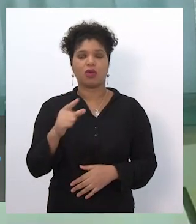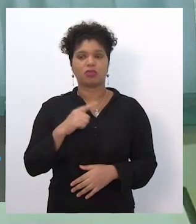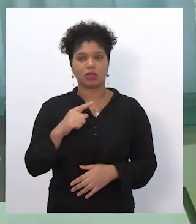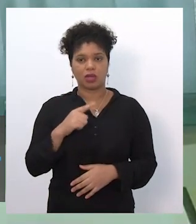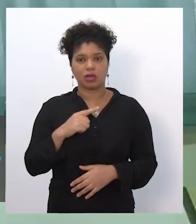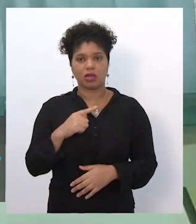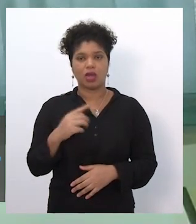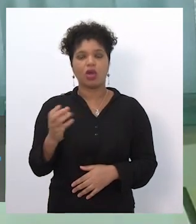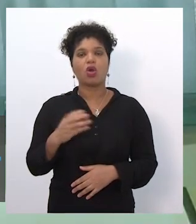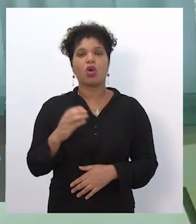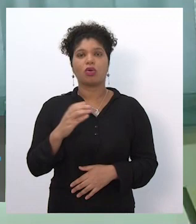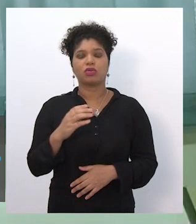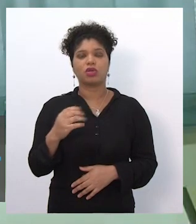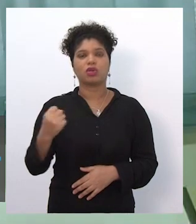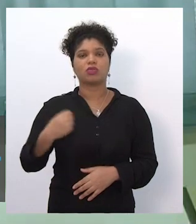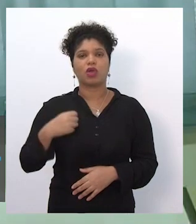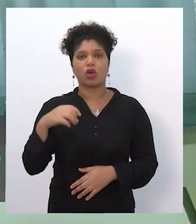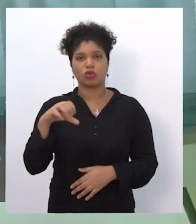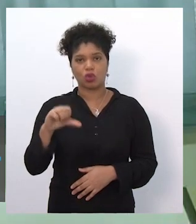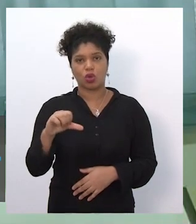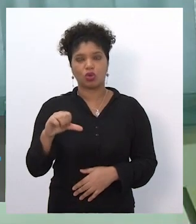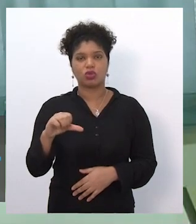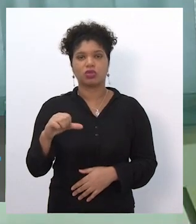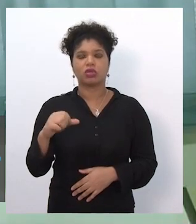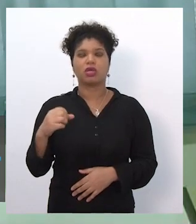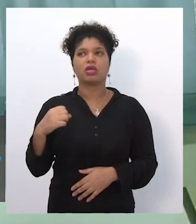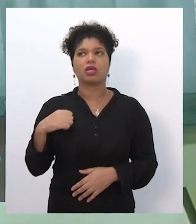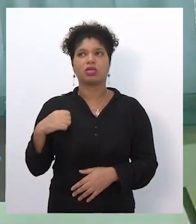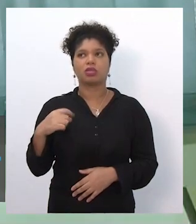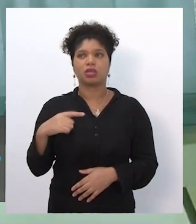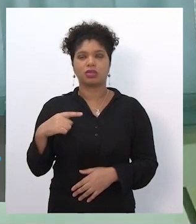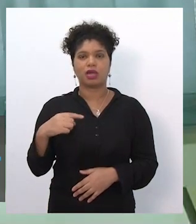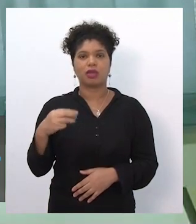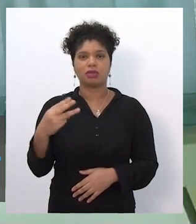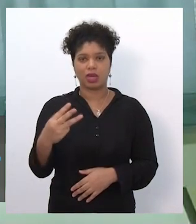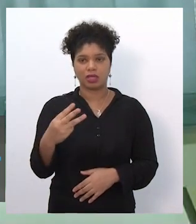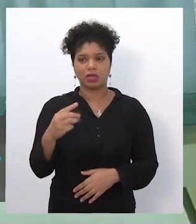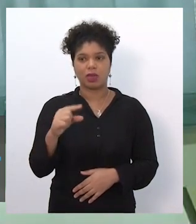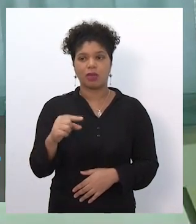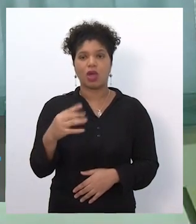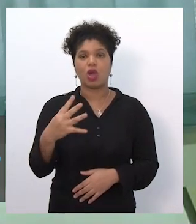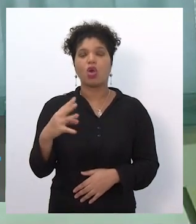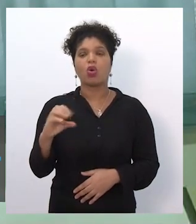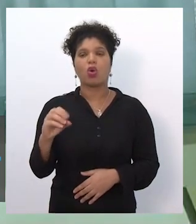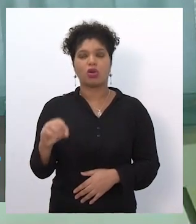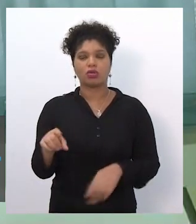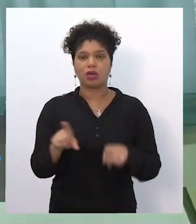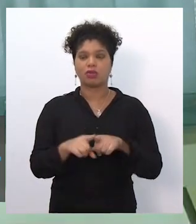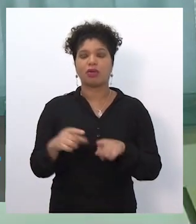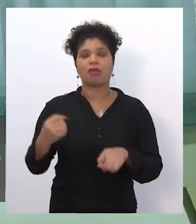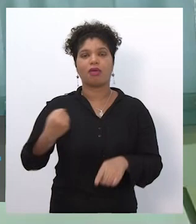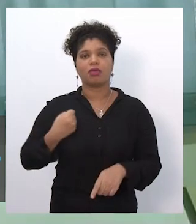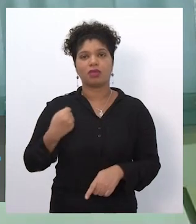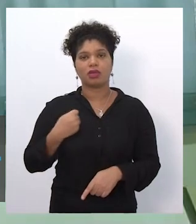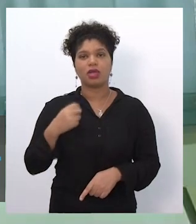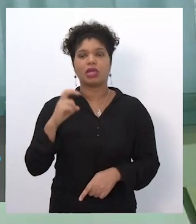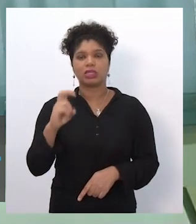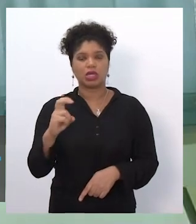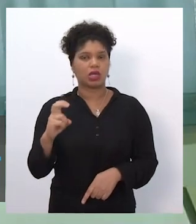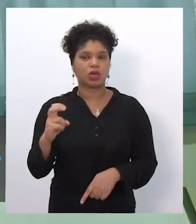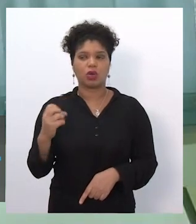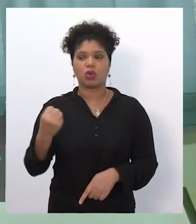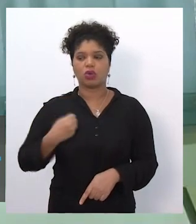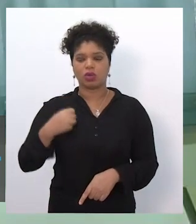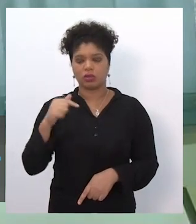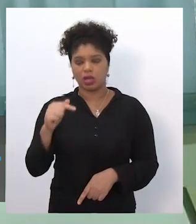Ryzen 2, não, o Ryzen 3, né? Seria 3400 como exemplo, tem o Ryzen 5, tem o Ryzen 7, o